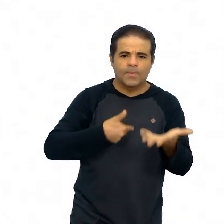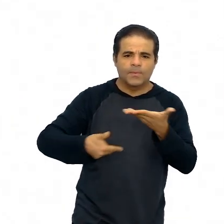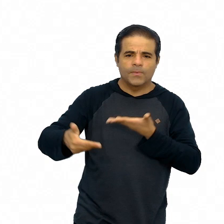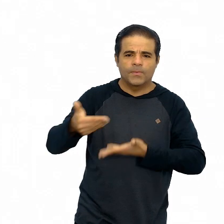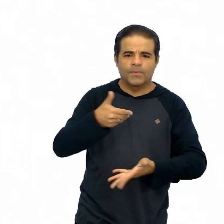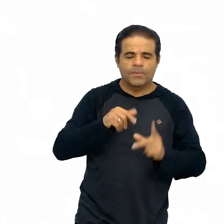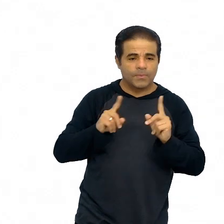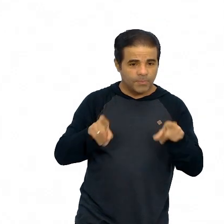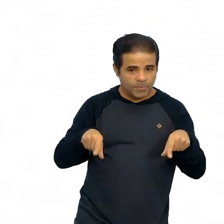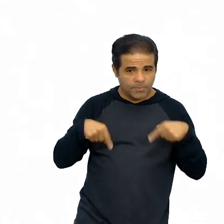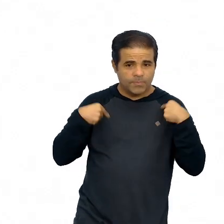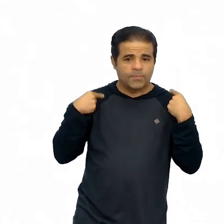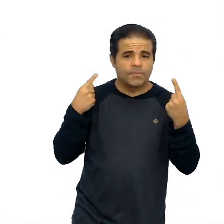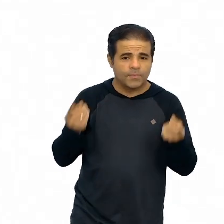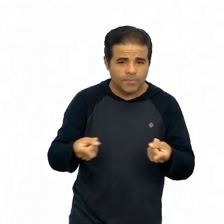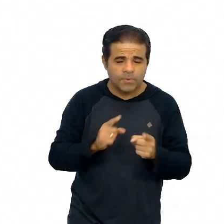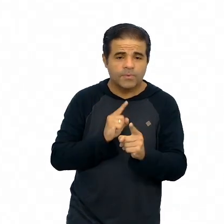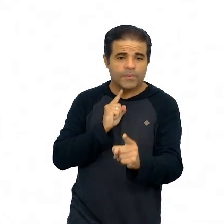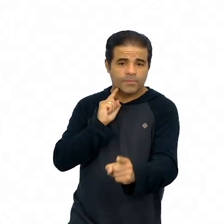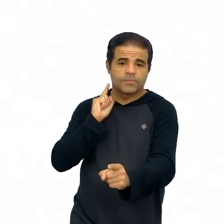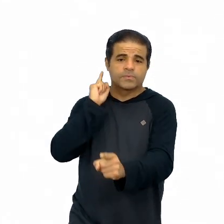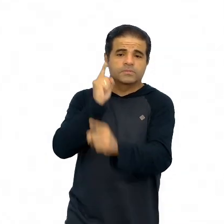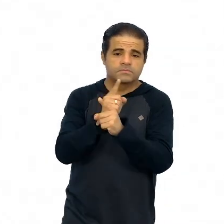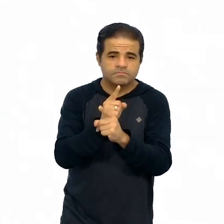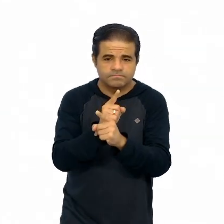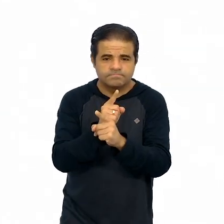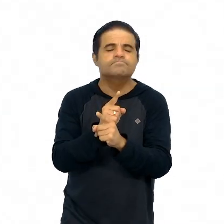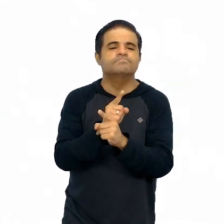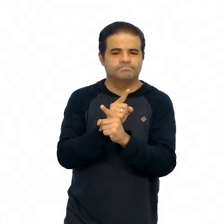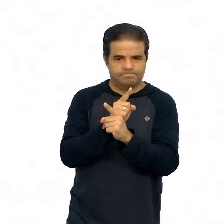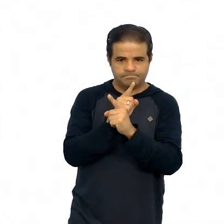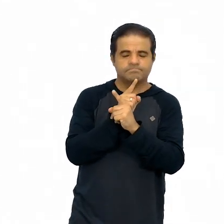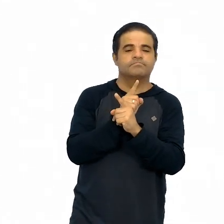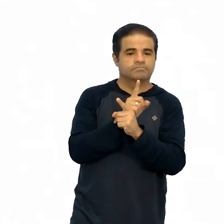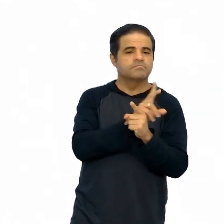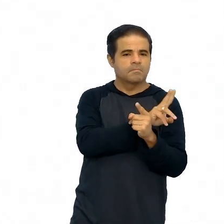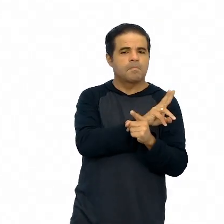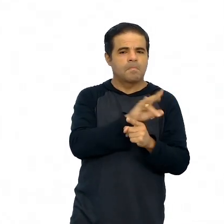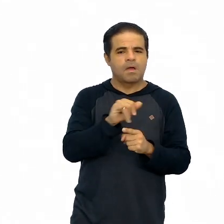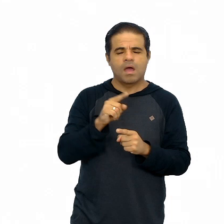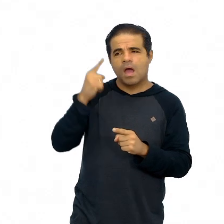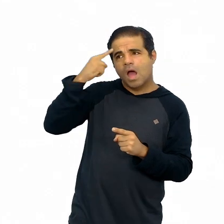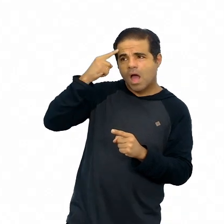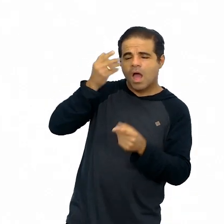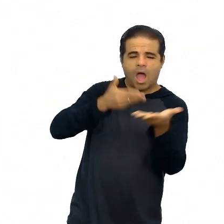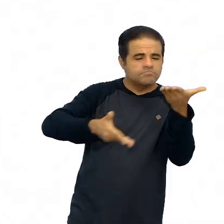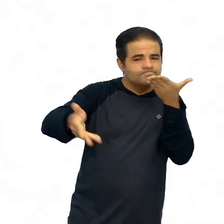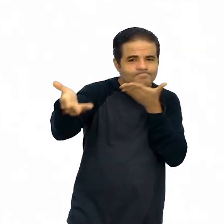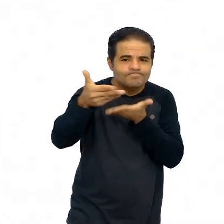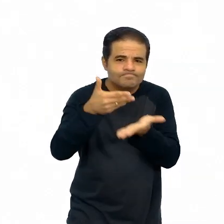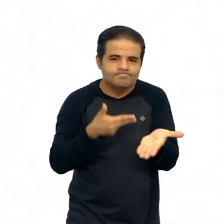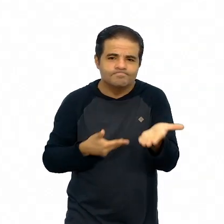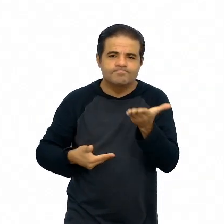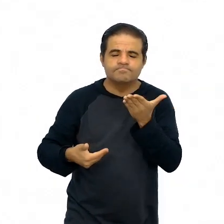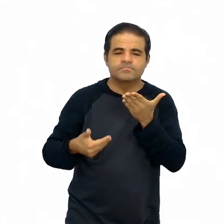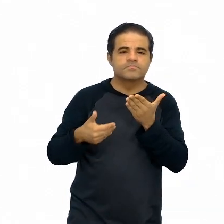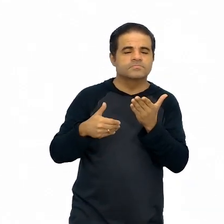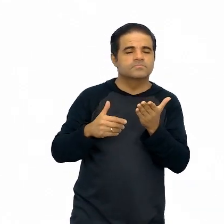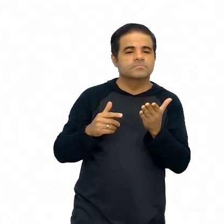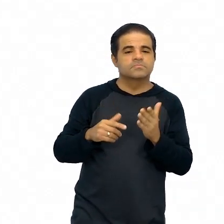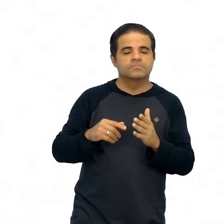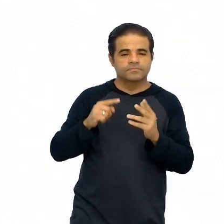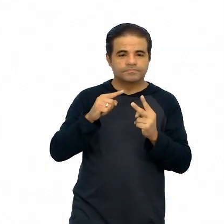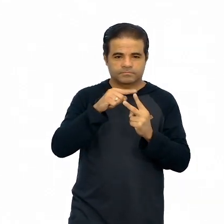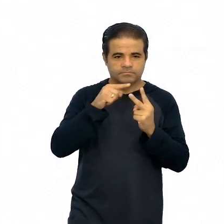E depois que ele achou o triângulo retângulo, ele ainda tem que relacionar com a distância de